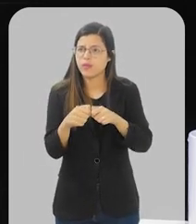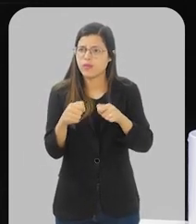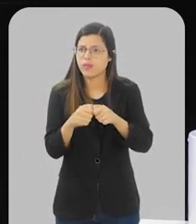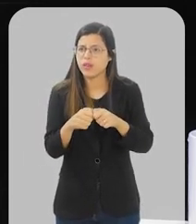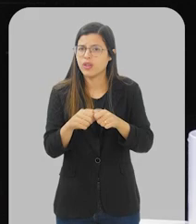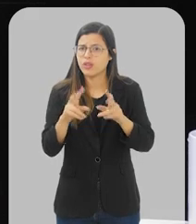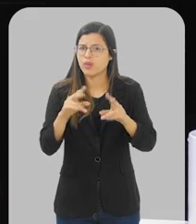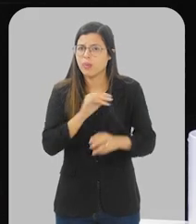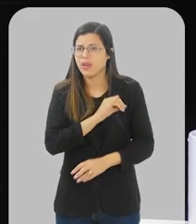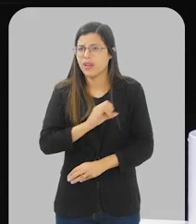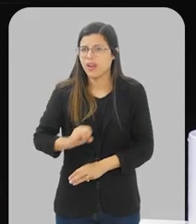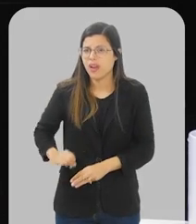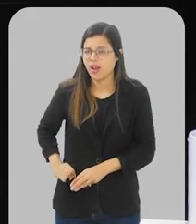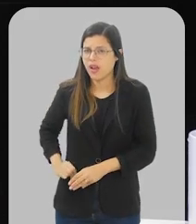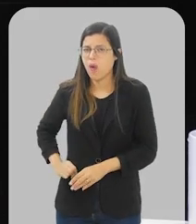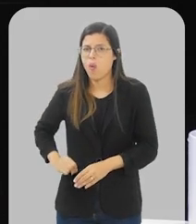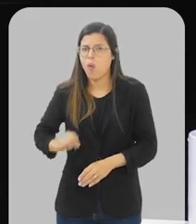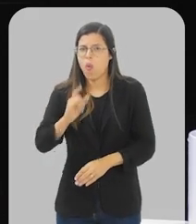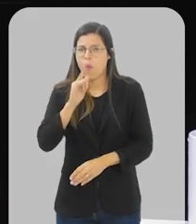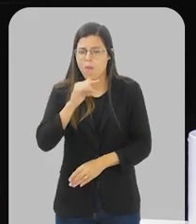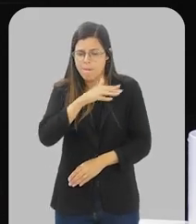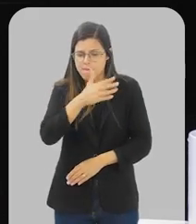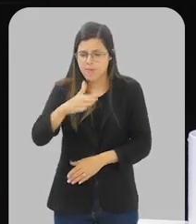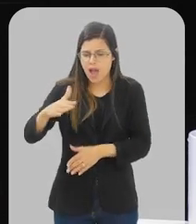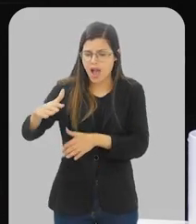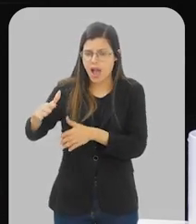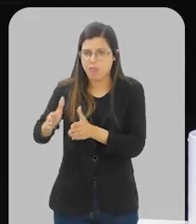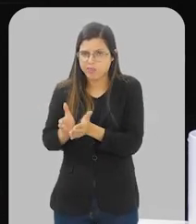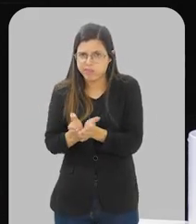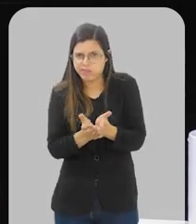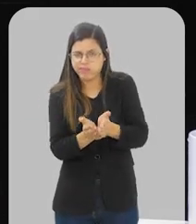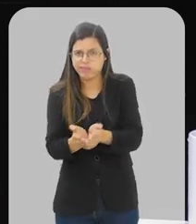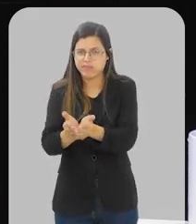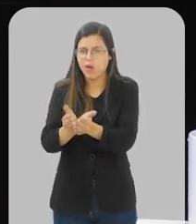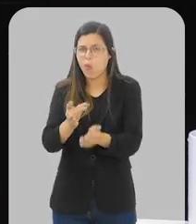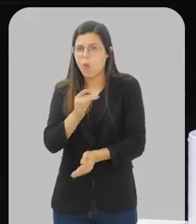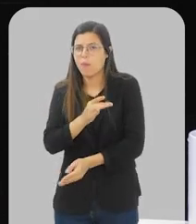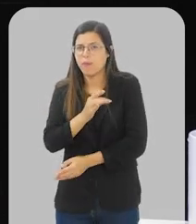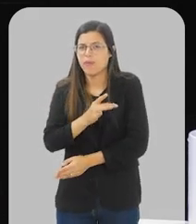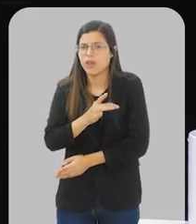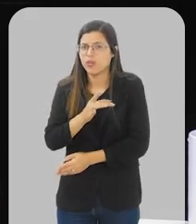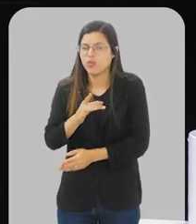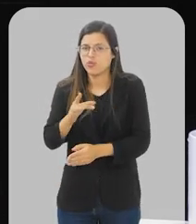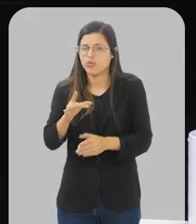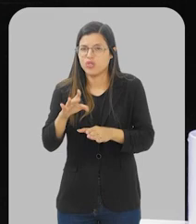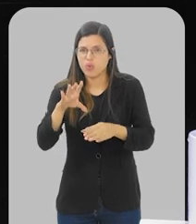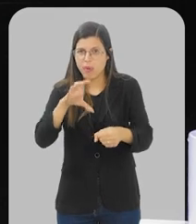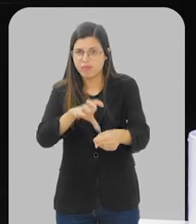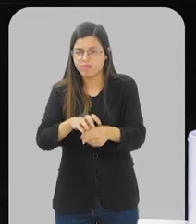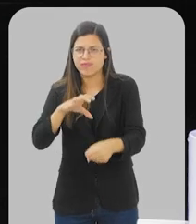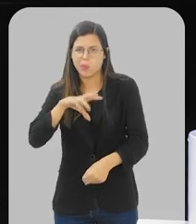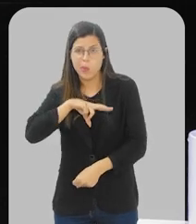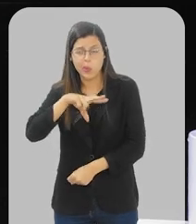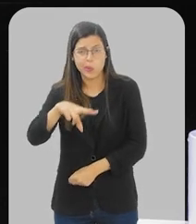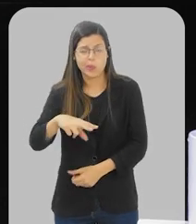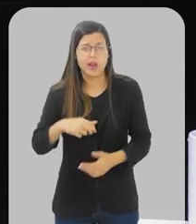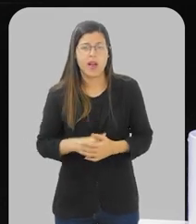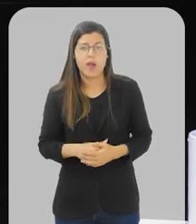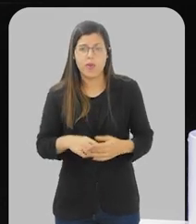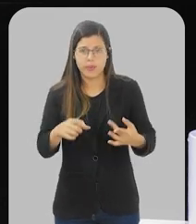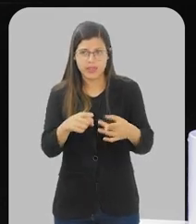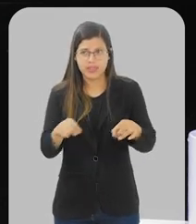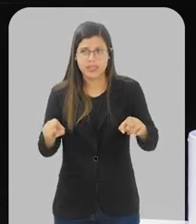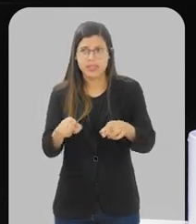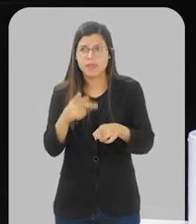também. Atravessou o mar, temendo a invasão a Portugal, desembarcando aqui. Então, esse samba contou toda